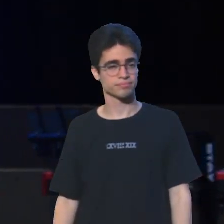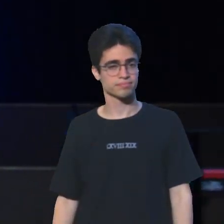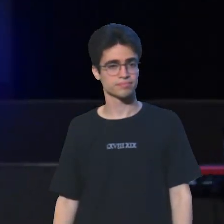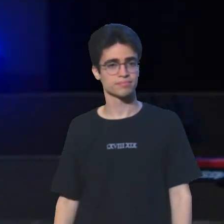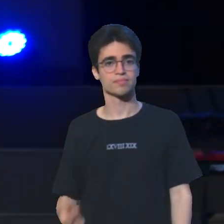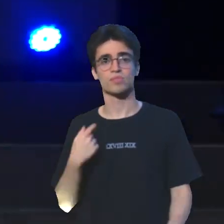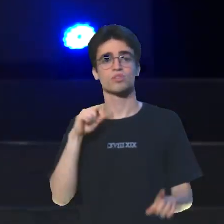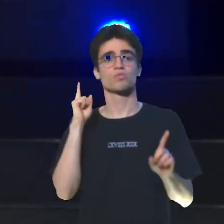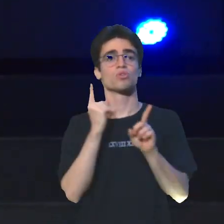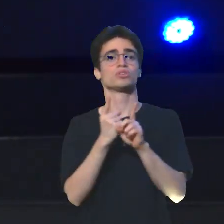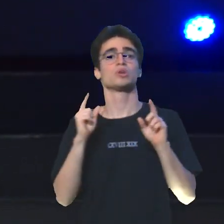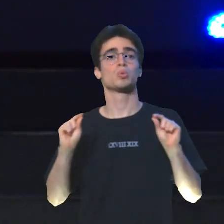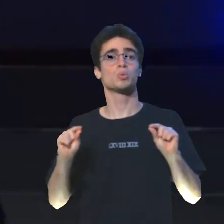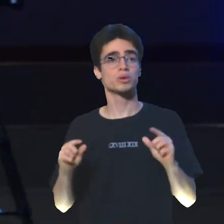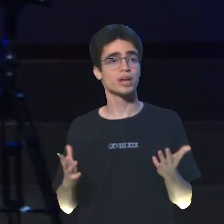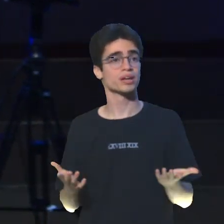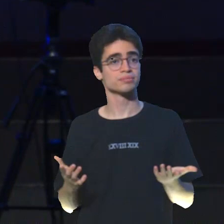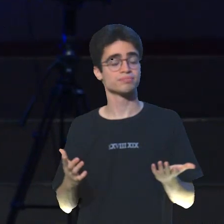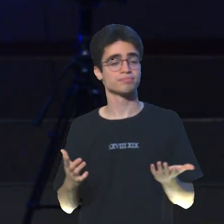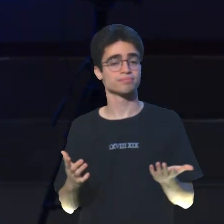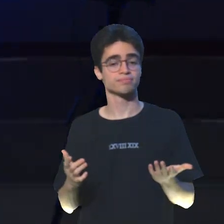O que eu vou encontrar se